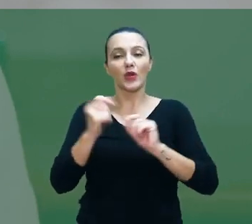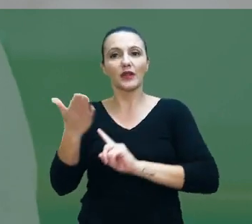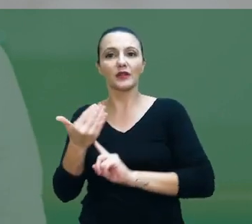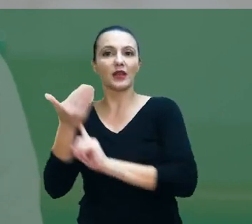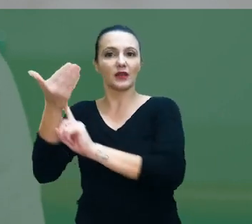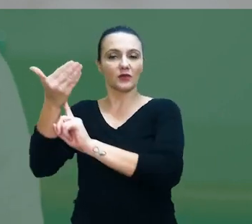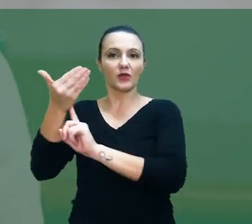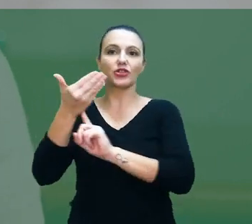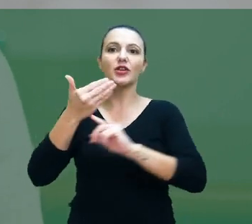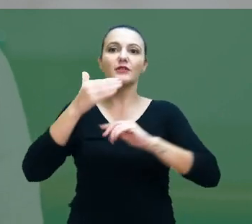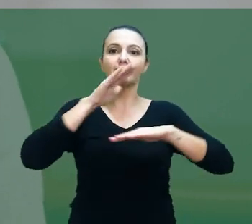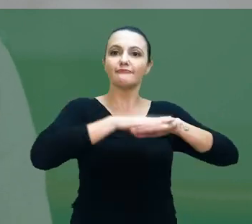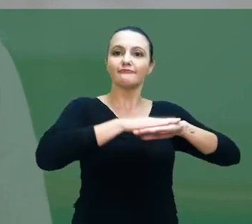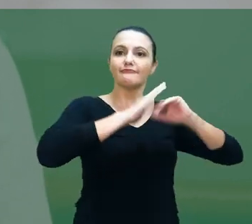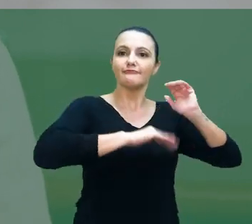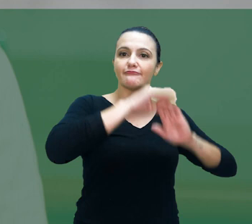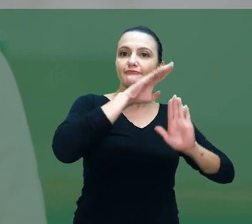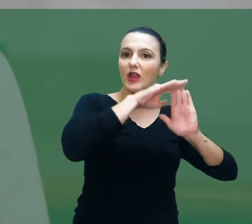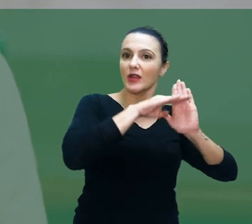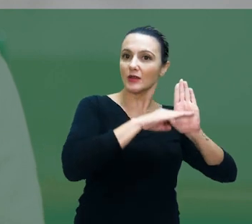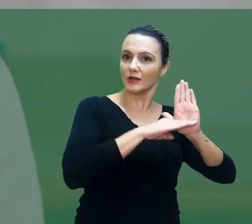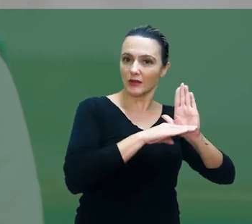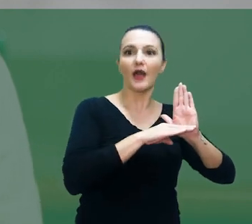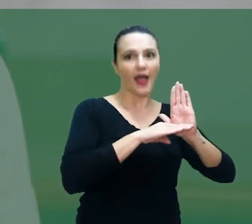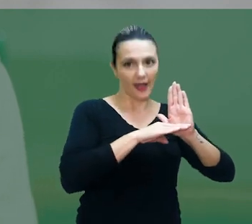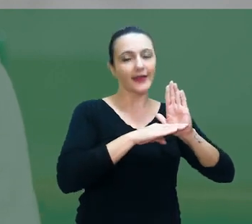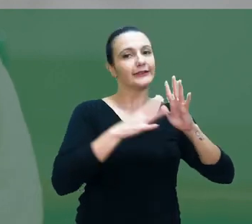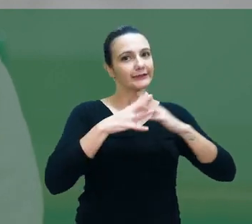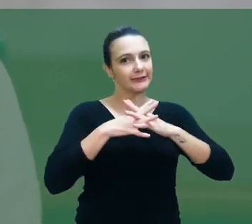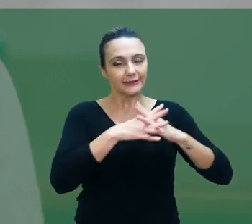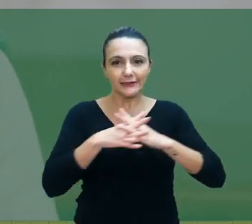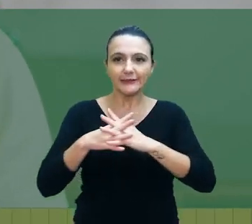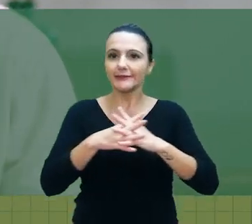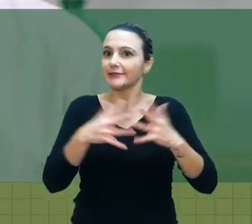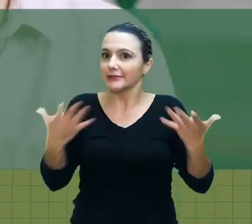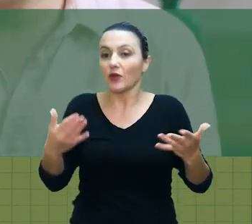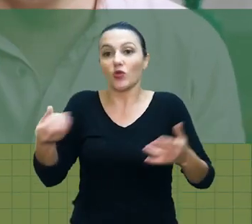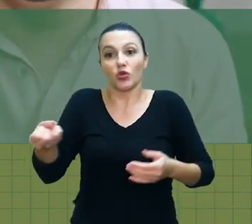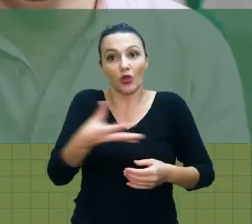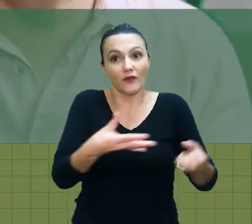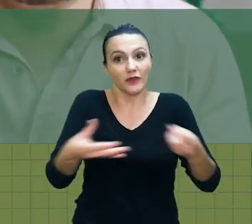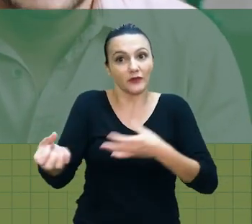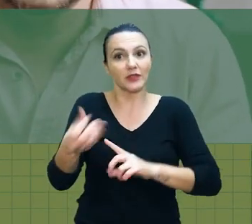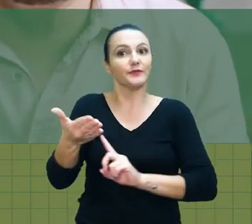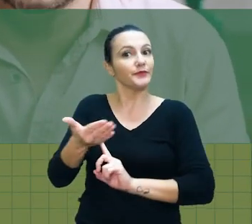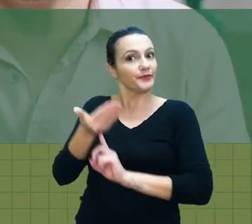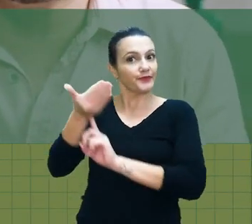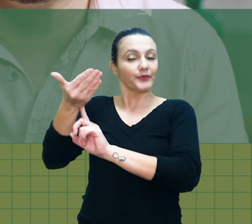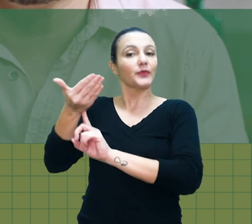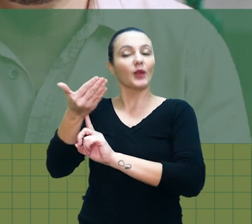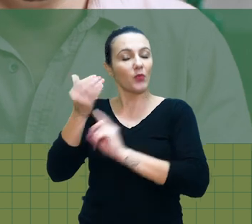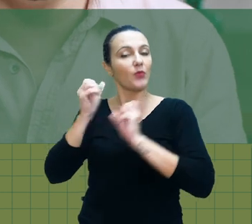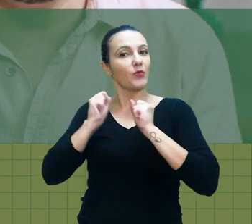regulamentação, ela é uma relação que é bastante complexa e reativa. Então, novas tecnologias tendem